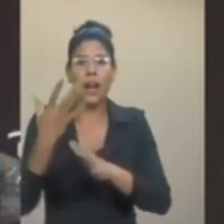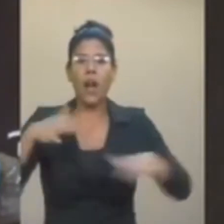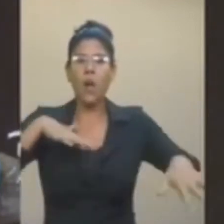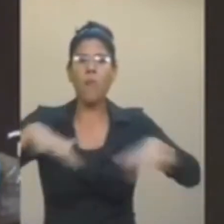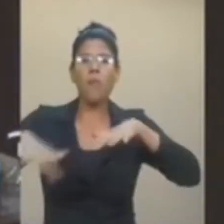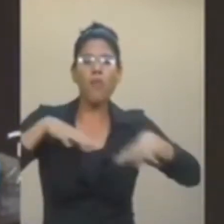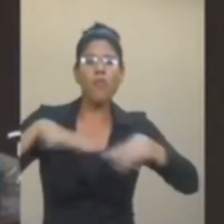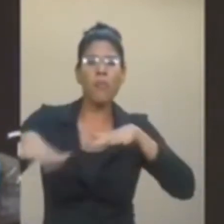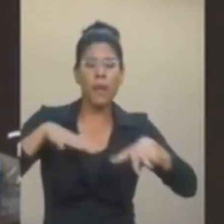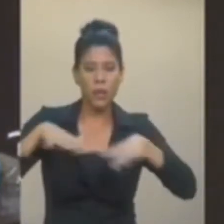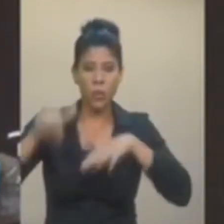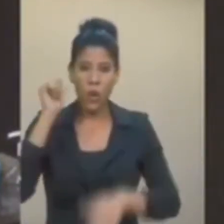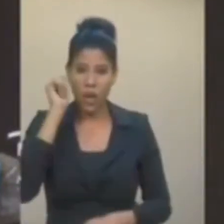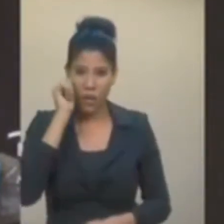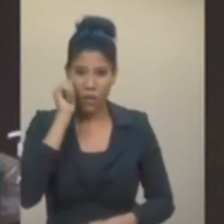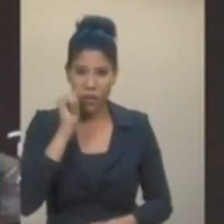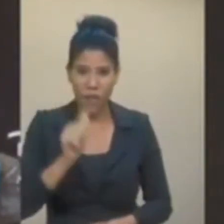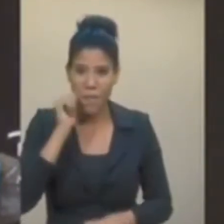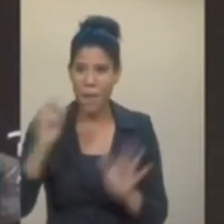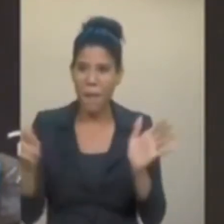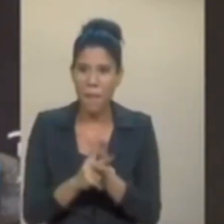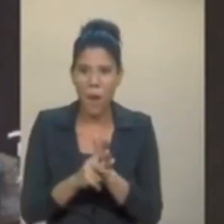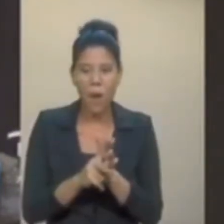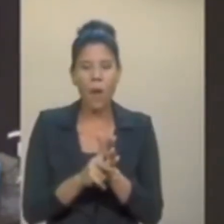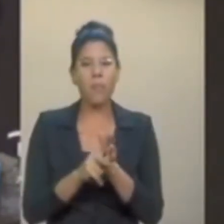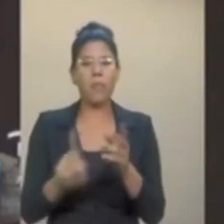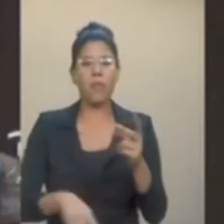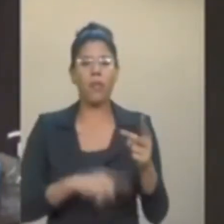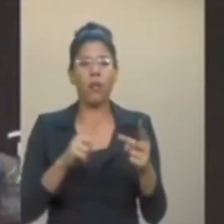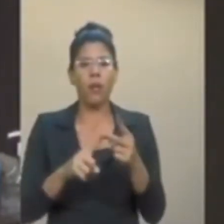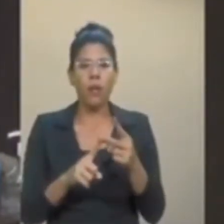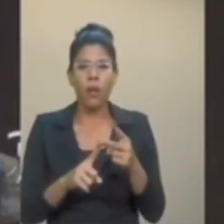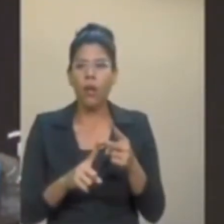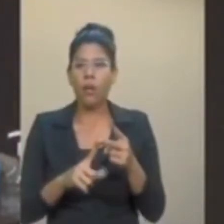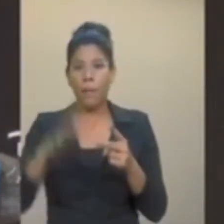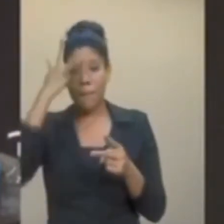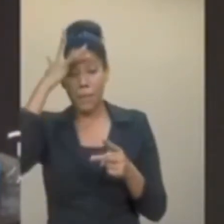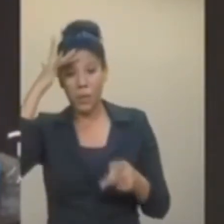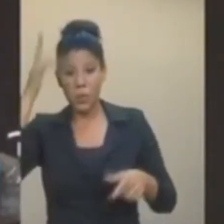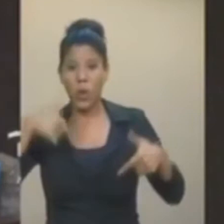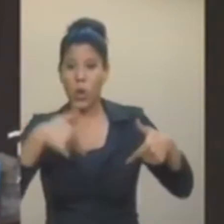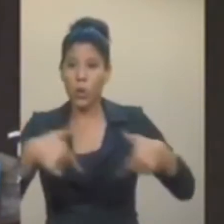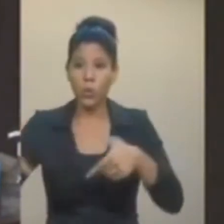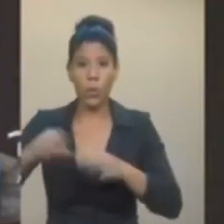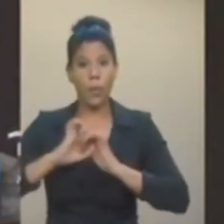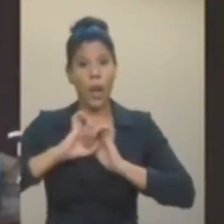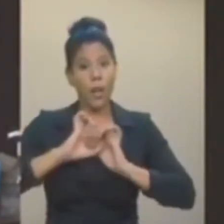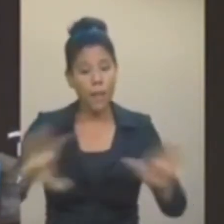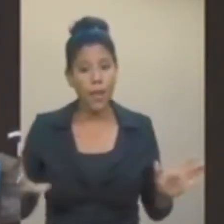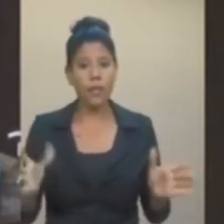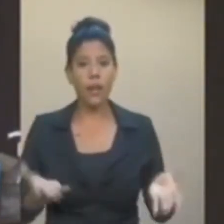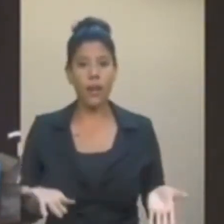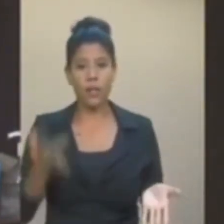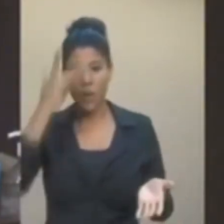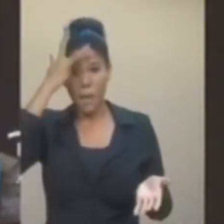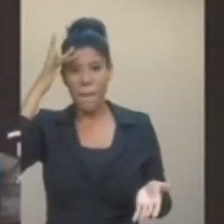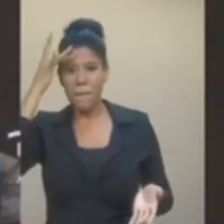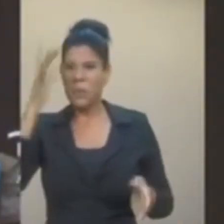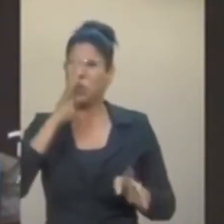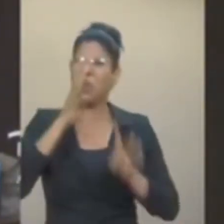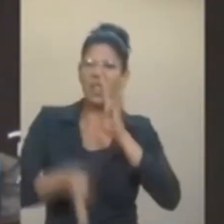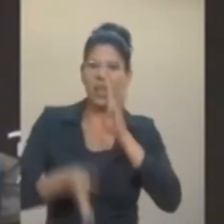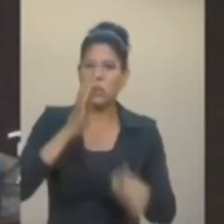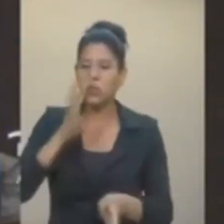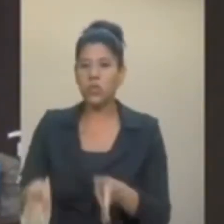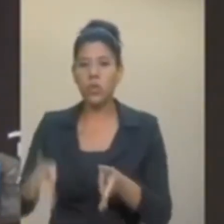pela anistia, aqueles e aquelas que lutaram pela liberdade, aqueles que denunciaram o arbítrio